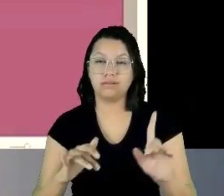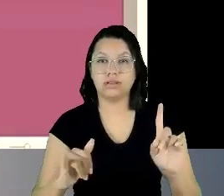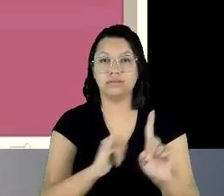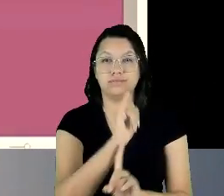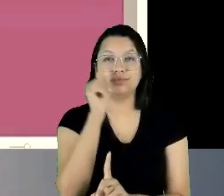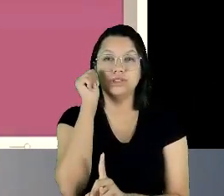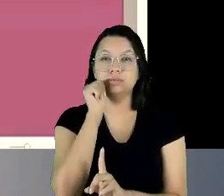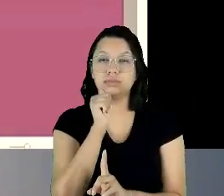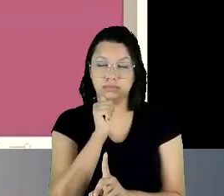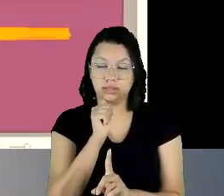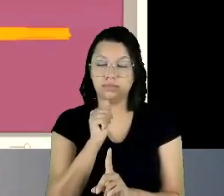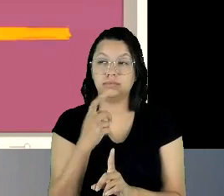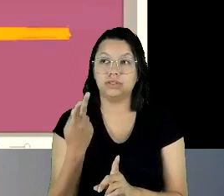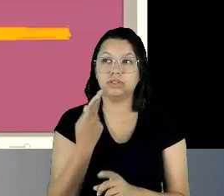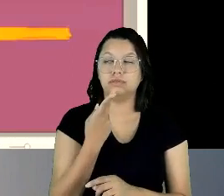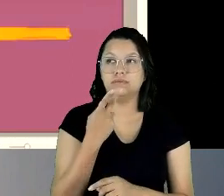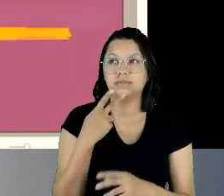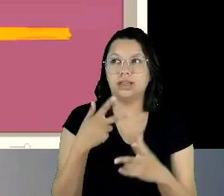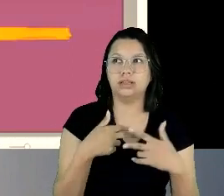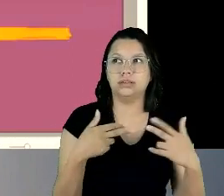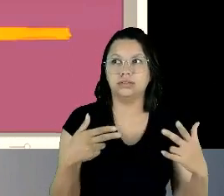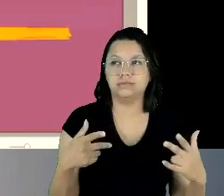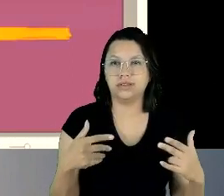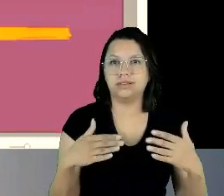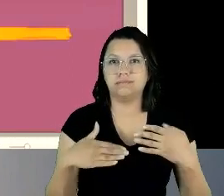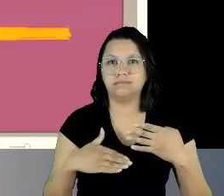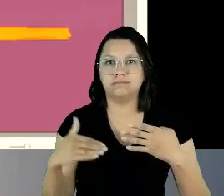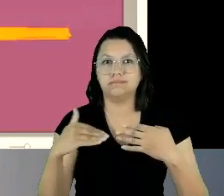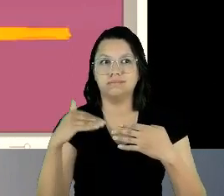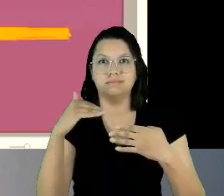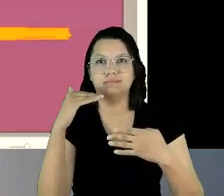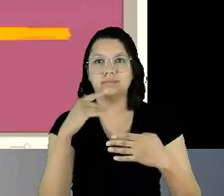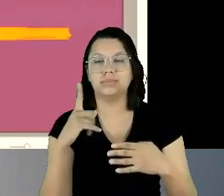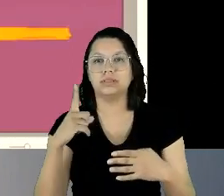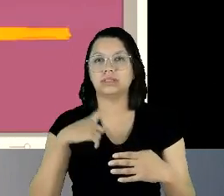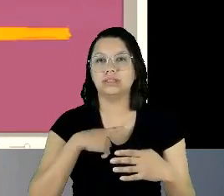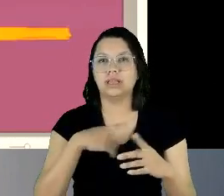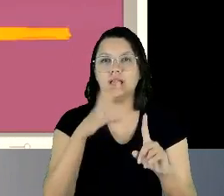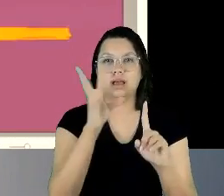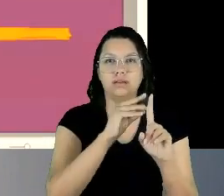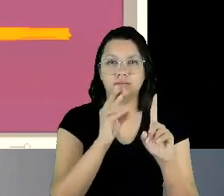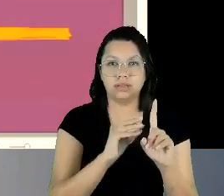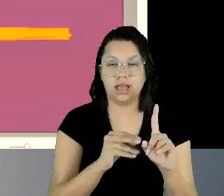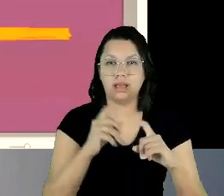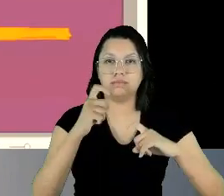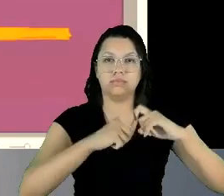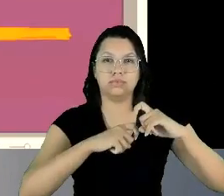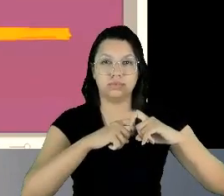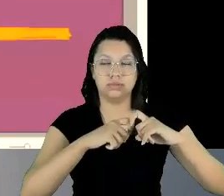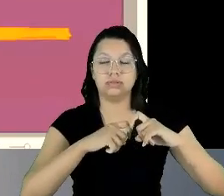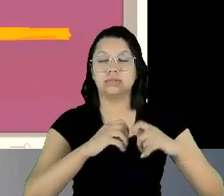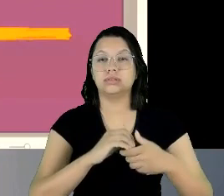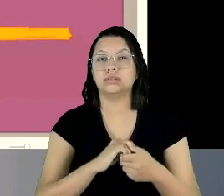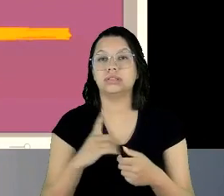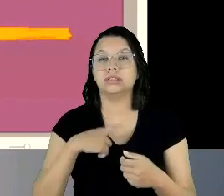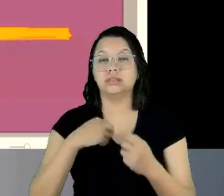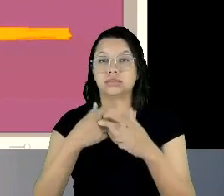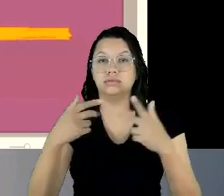mulher, a gente fala de várias instâncias, né? A gente tem a importunação sexual e aí a gente tem uma série de